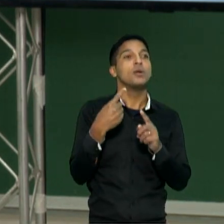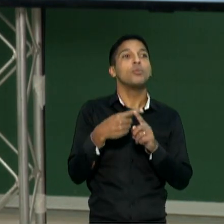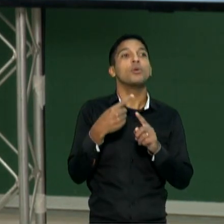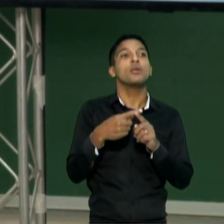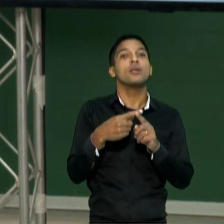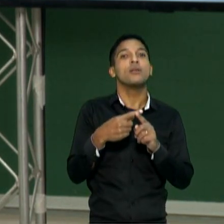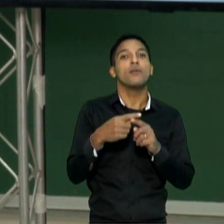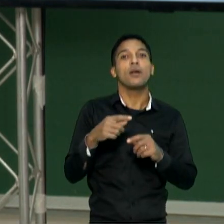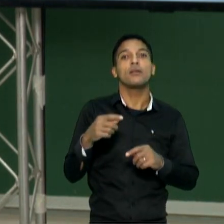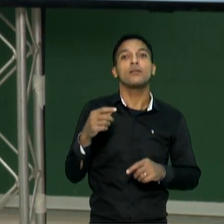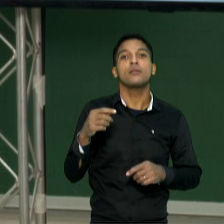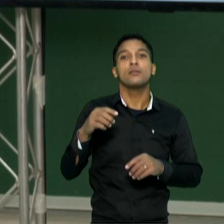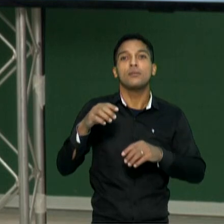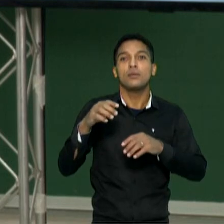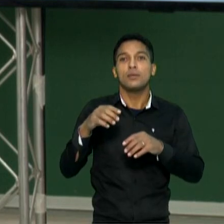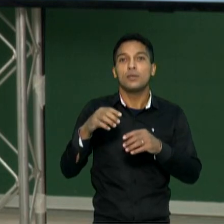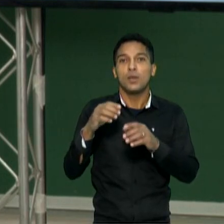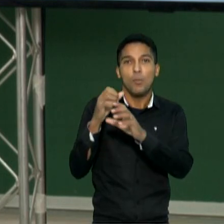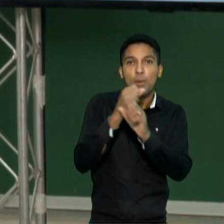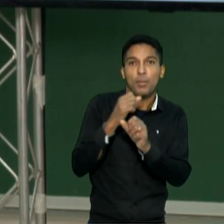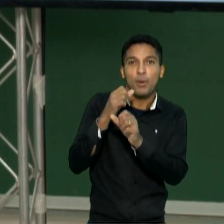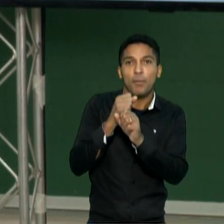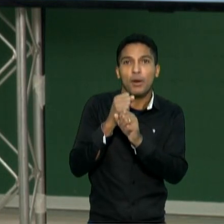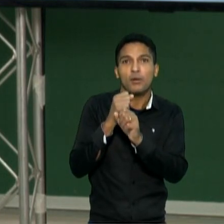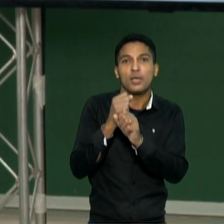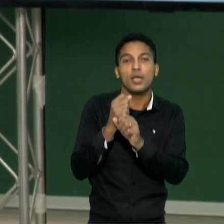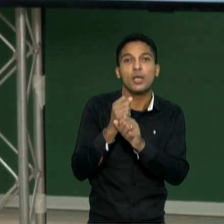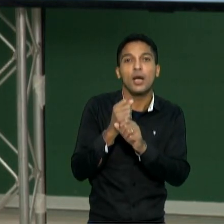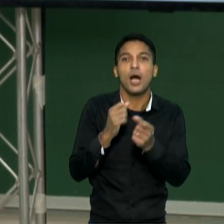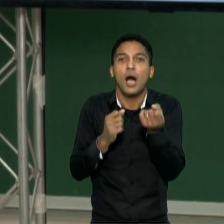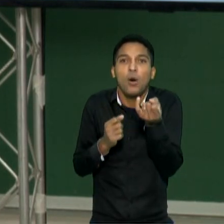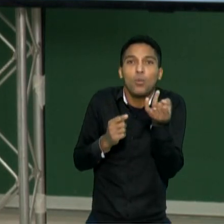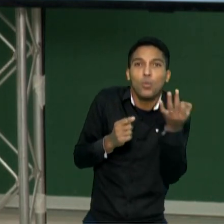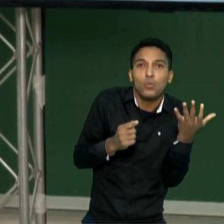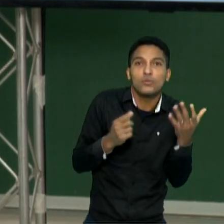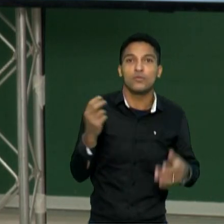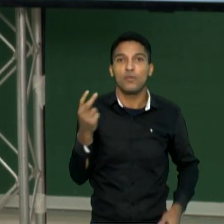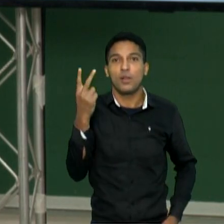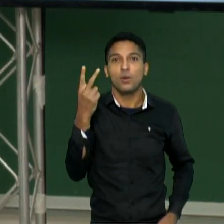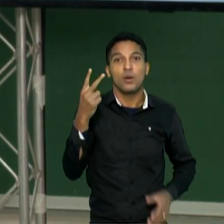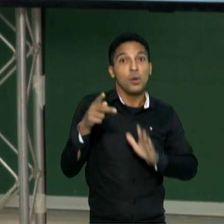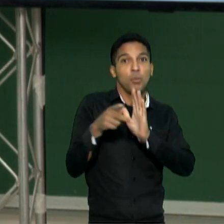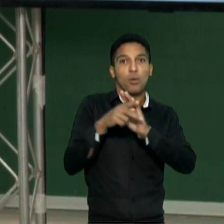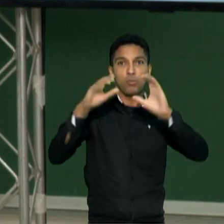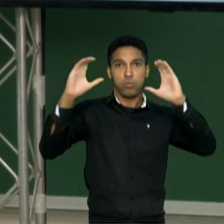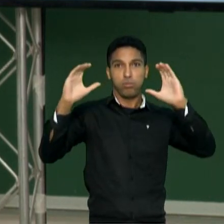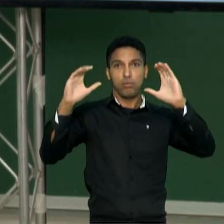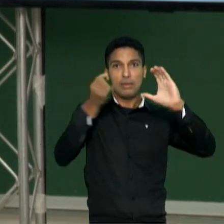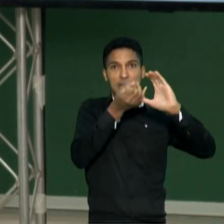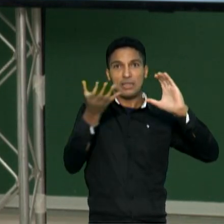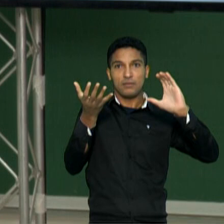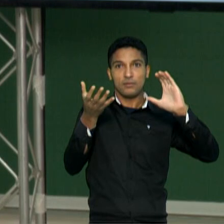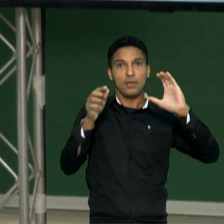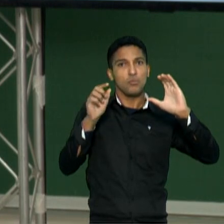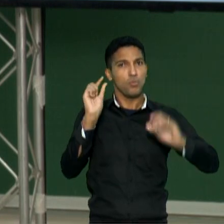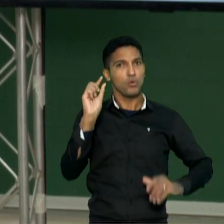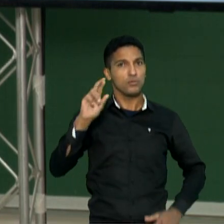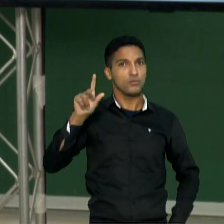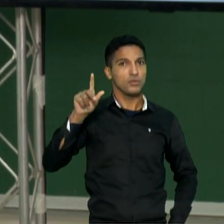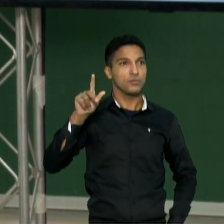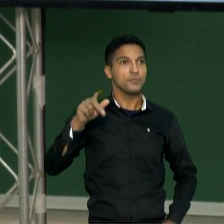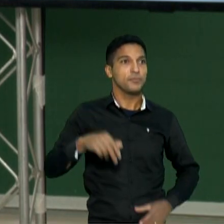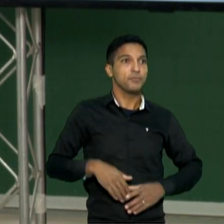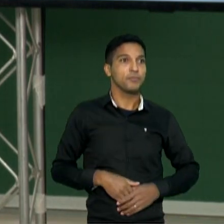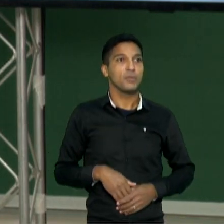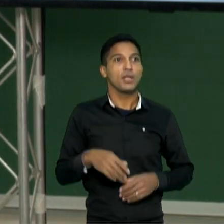calcular alguns valores, né, da função. Não necessariamente o zero, apesar da pergunta final aqui é justamente, né,